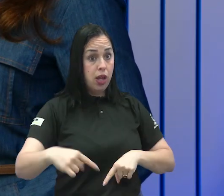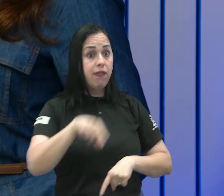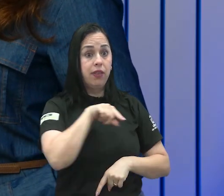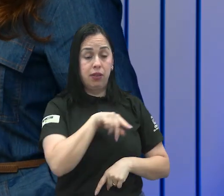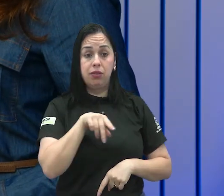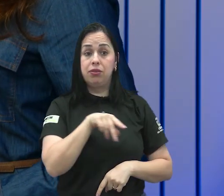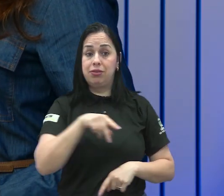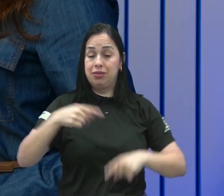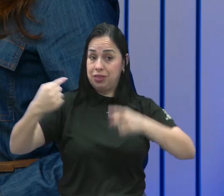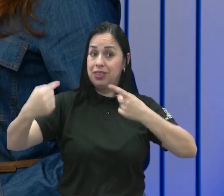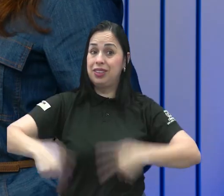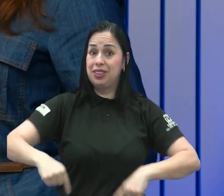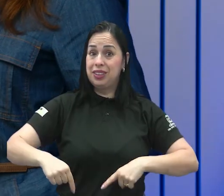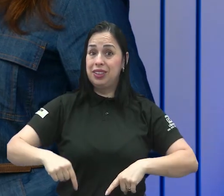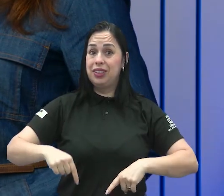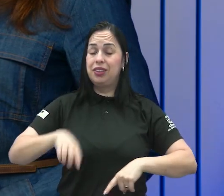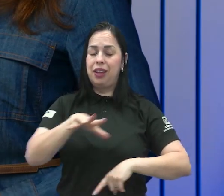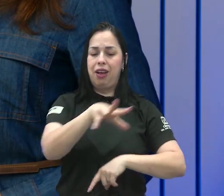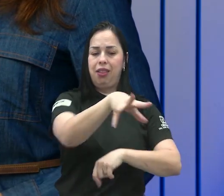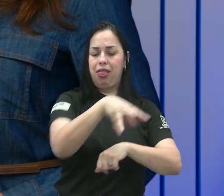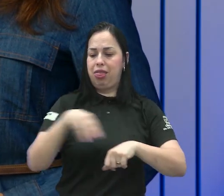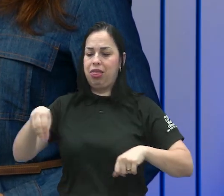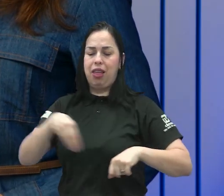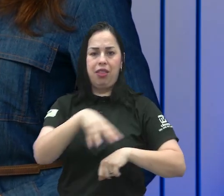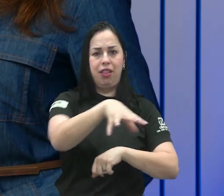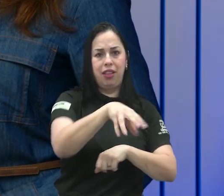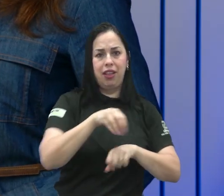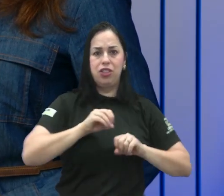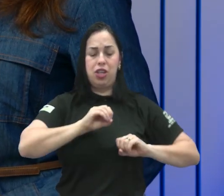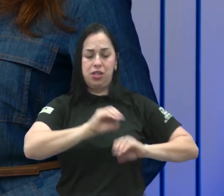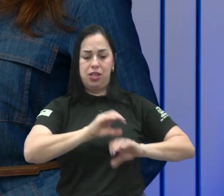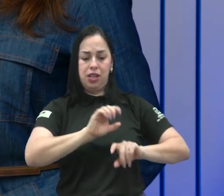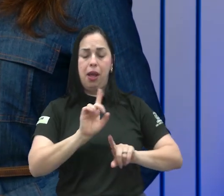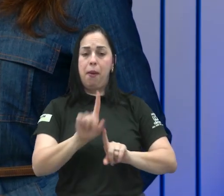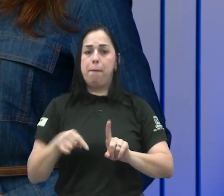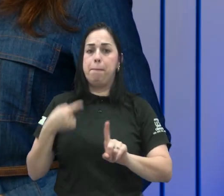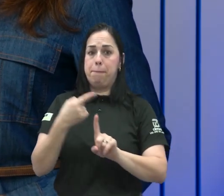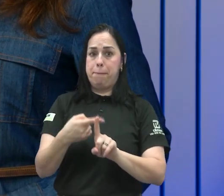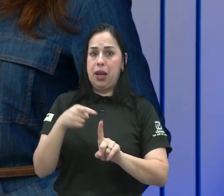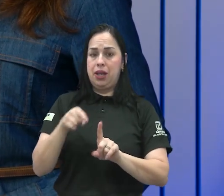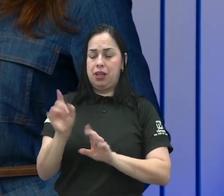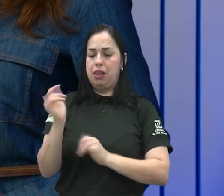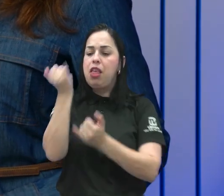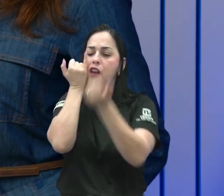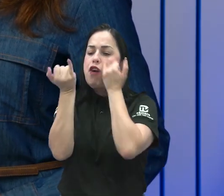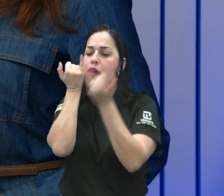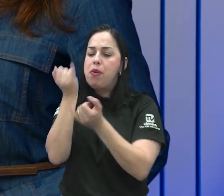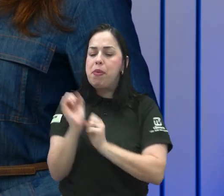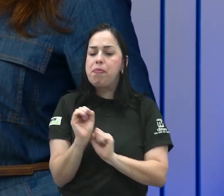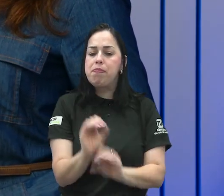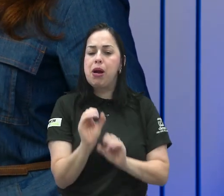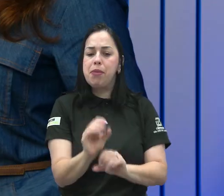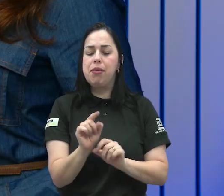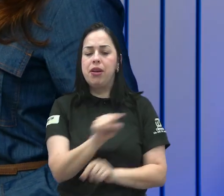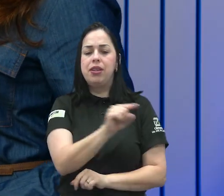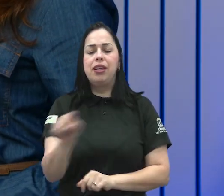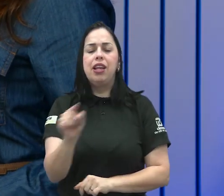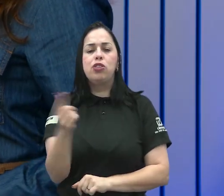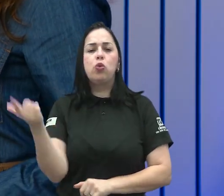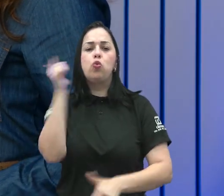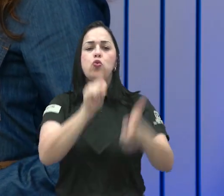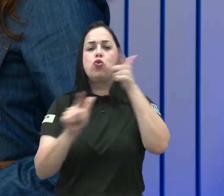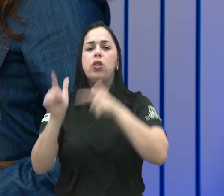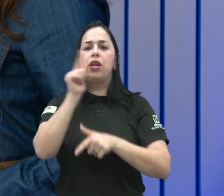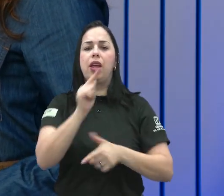dos professores é serem mediadores dessa tarefa de ensinar e organizar tantos dados e desenvolver o